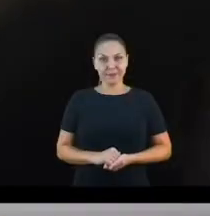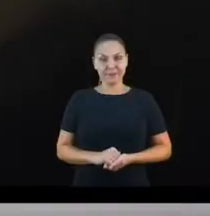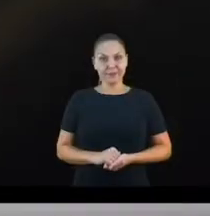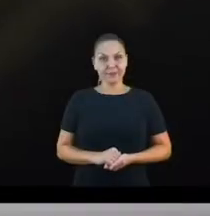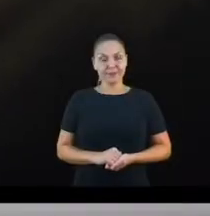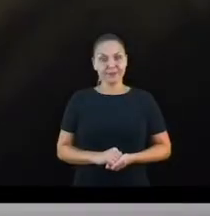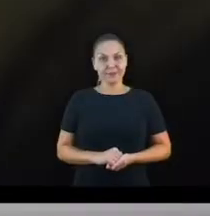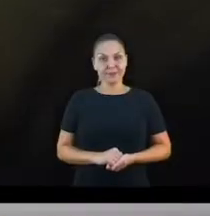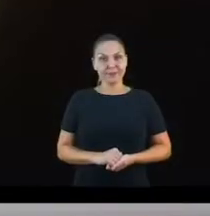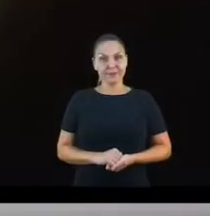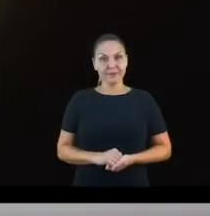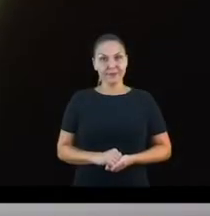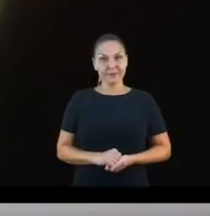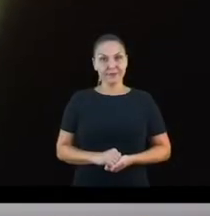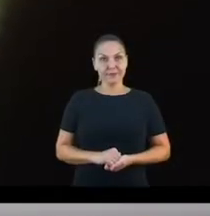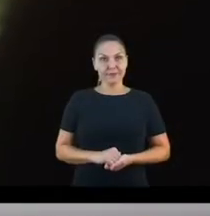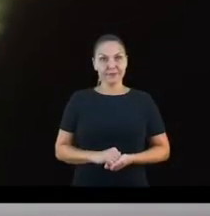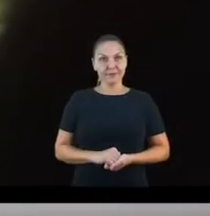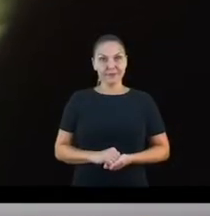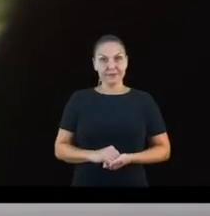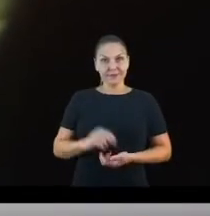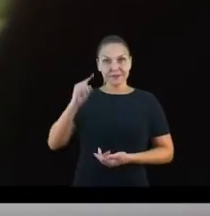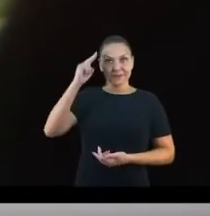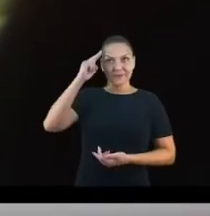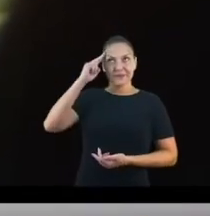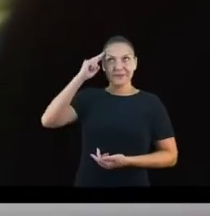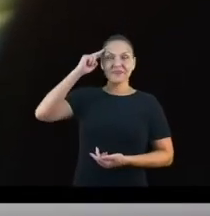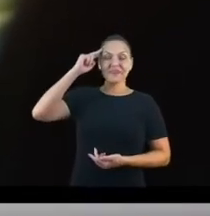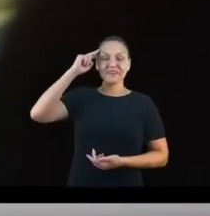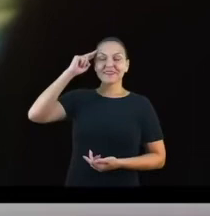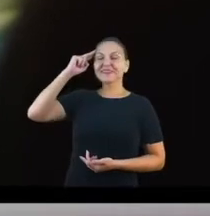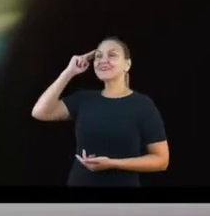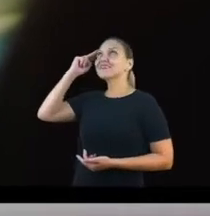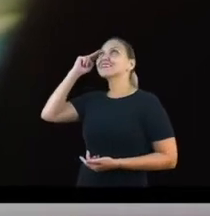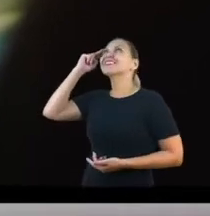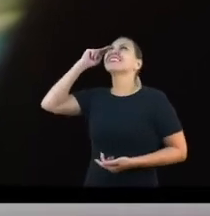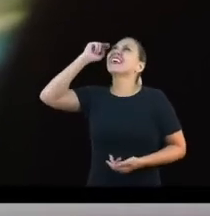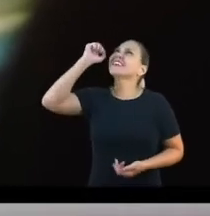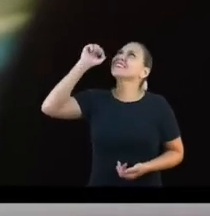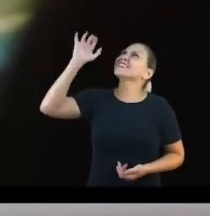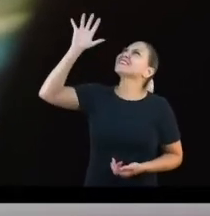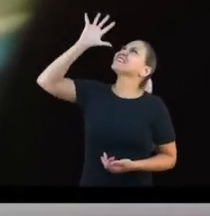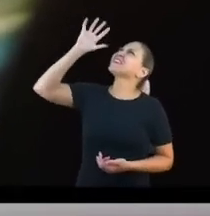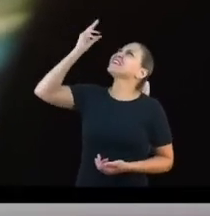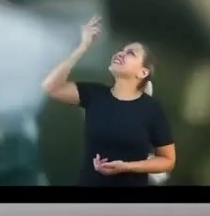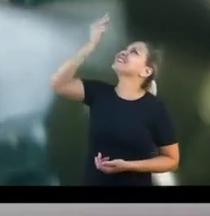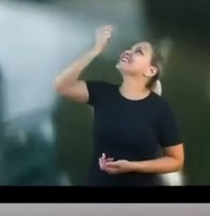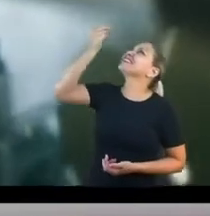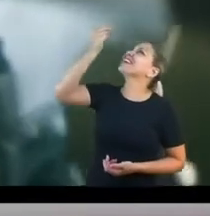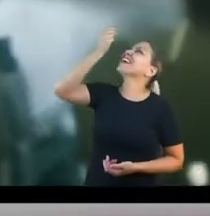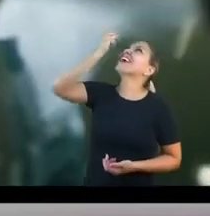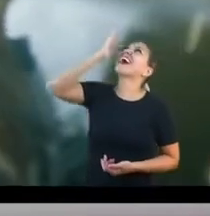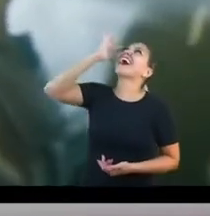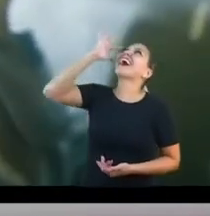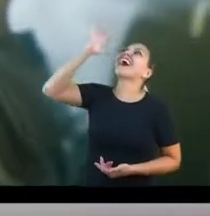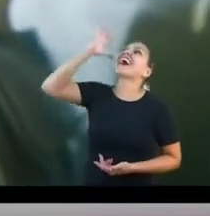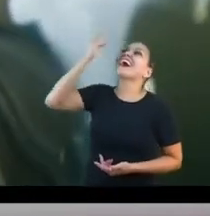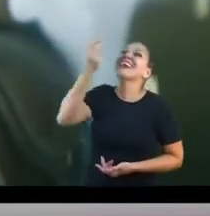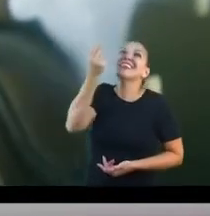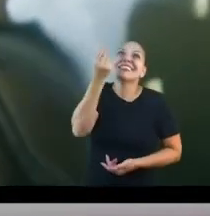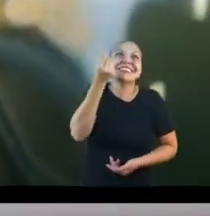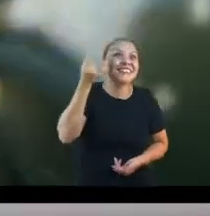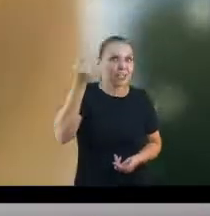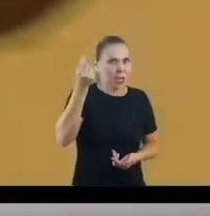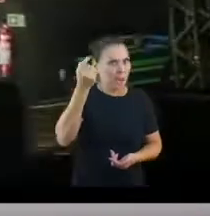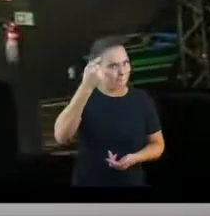reais investido na poupança o número da sorte se você fazer a poupança programada ou seja há vários meses você dobra o número